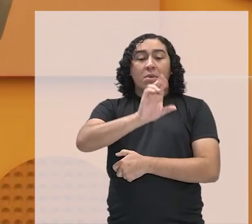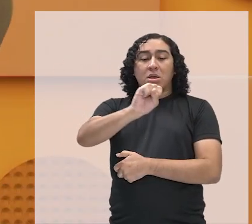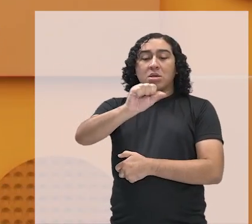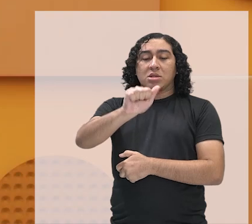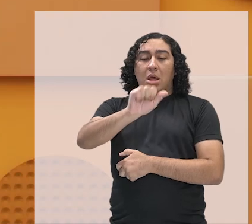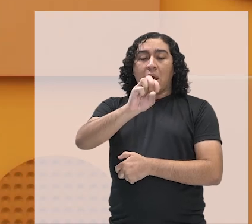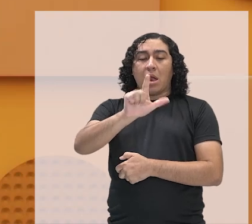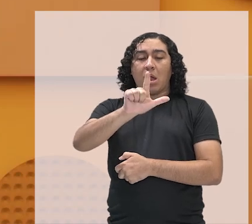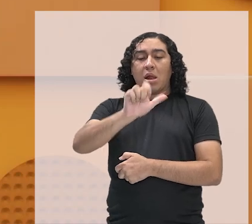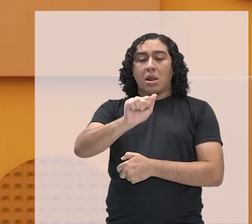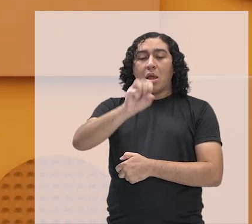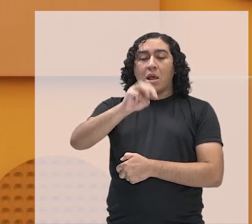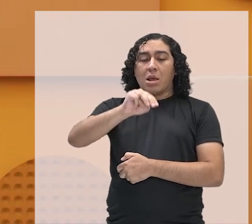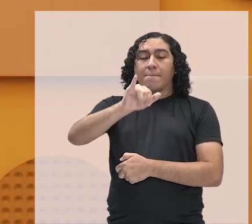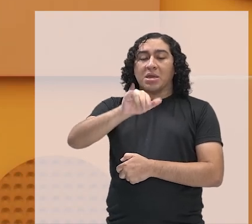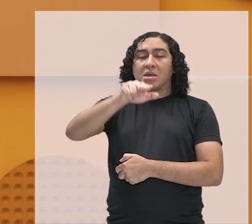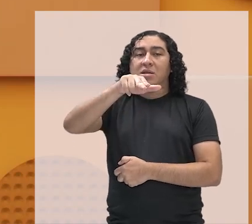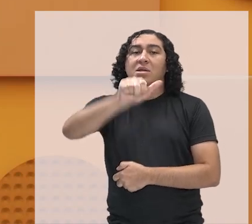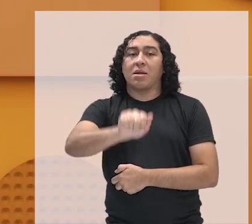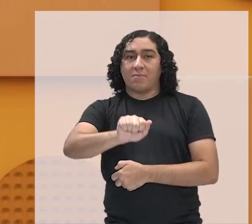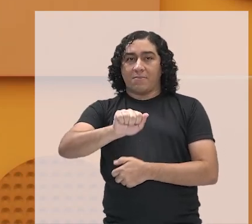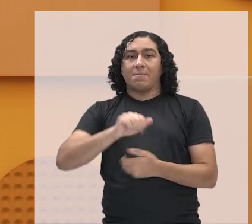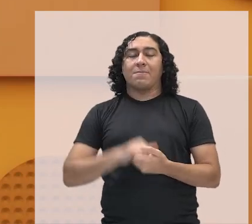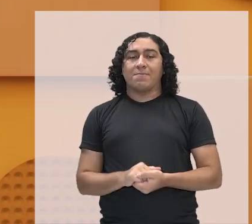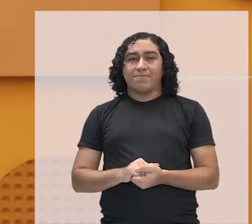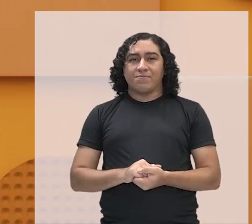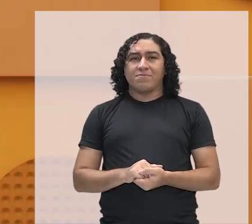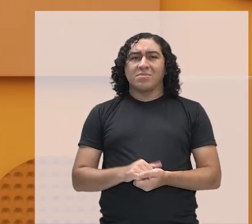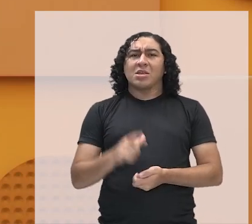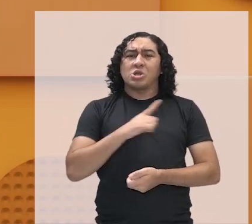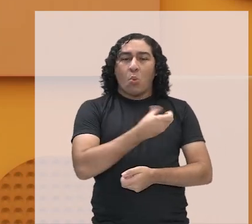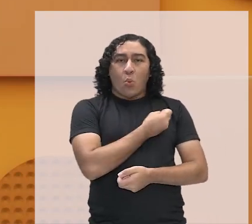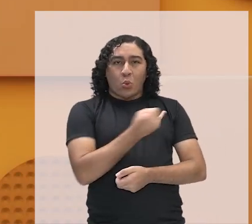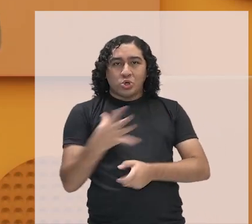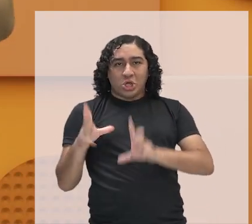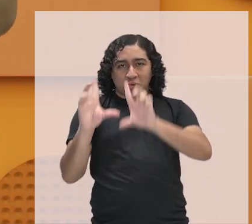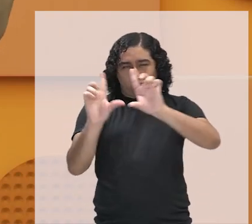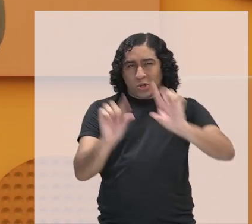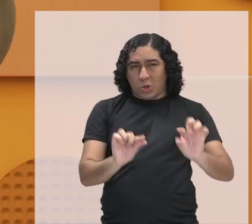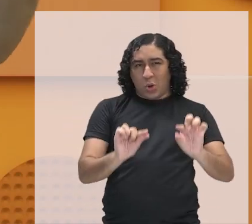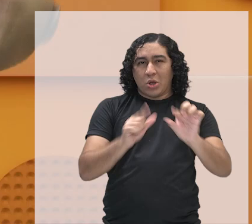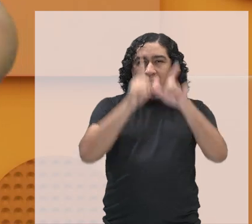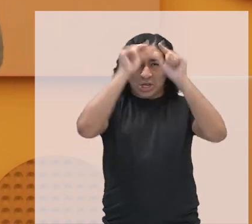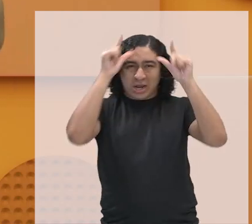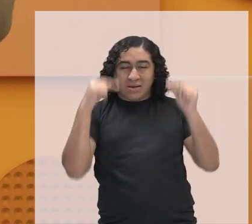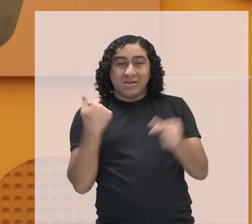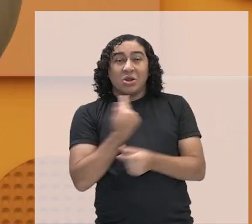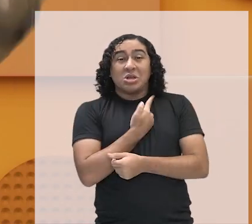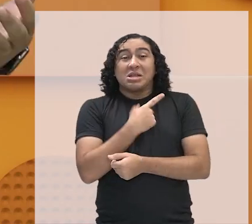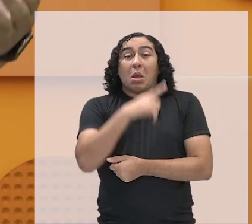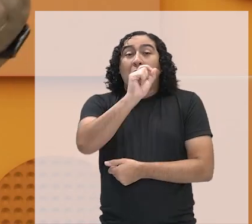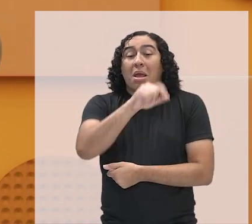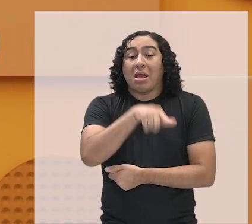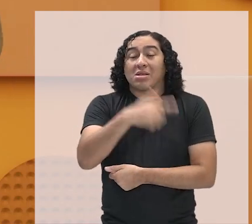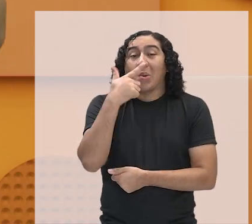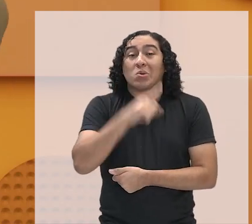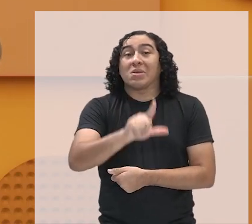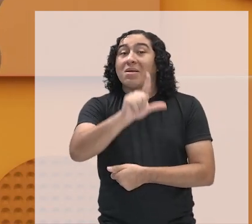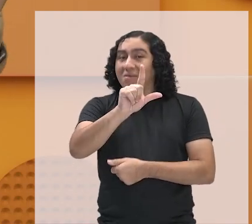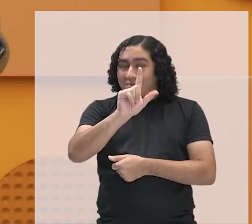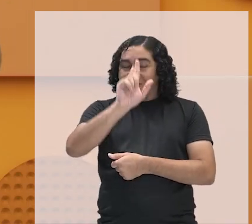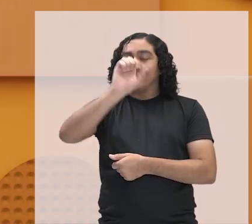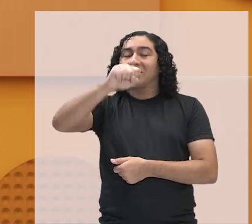Então, nesta batalha de Salamina, apesar de ser um número bem menor de gregos, nós vamos sair vitoriosos. Mas